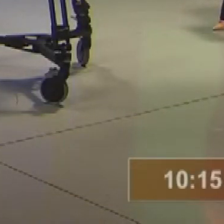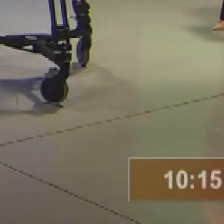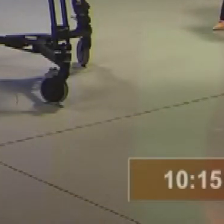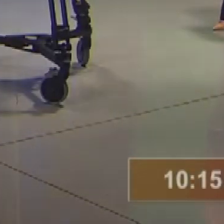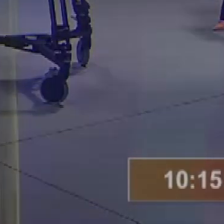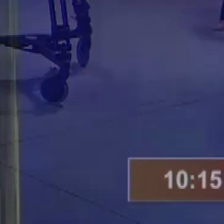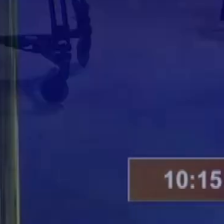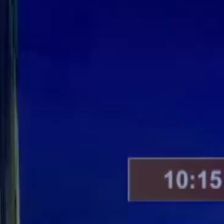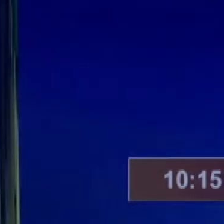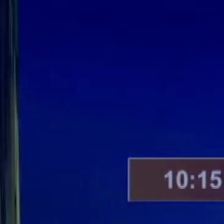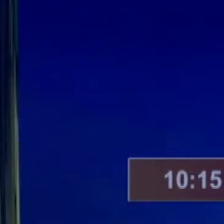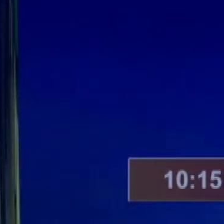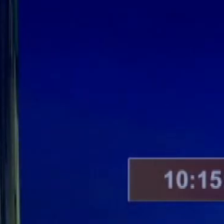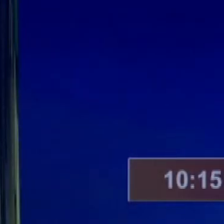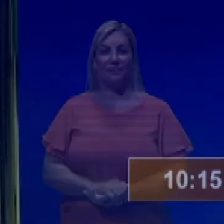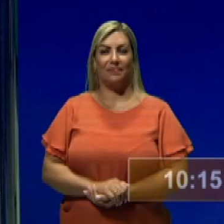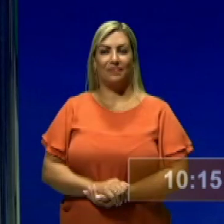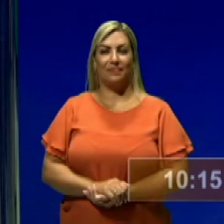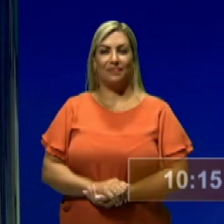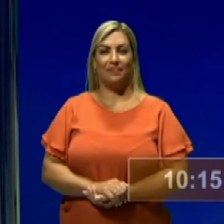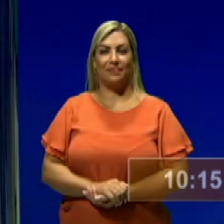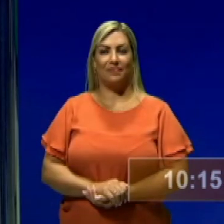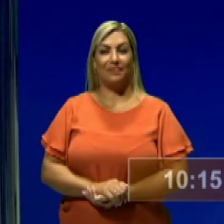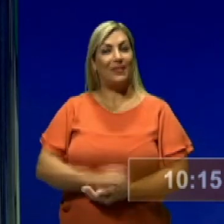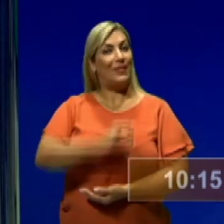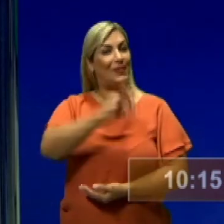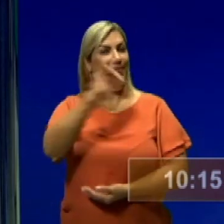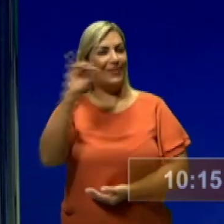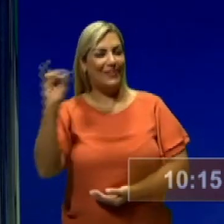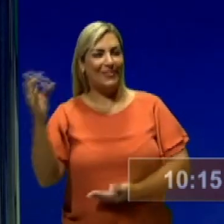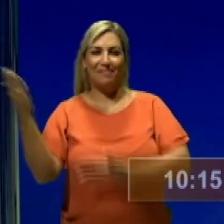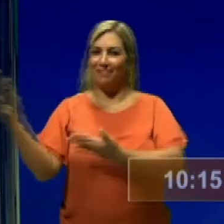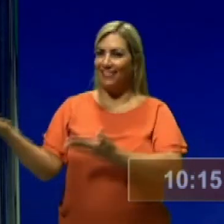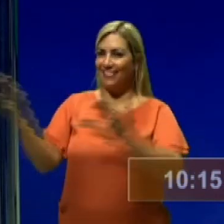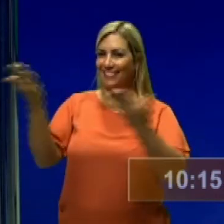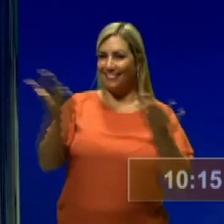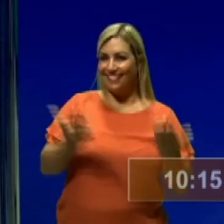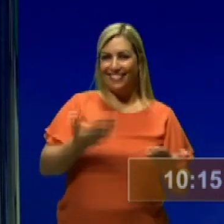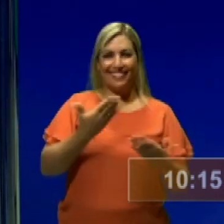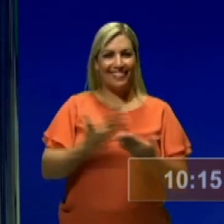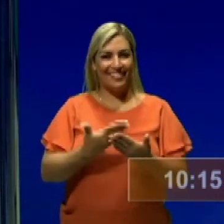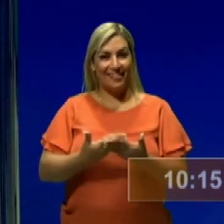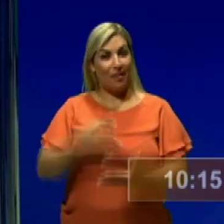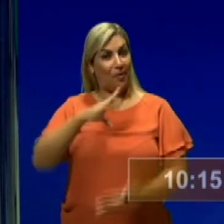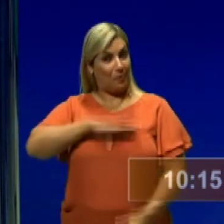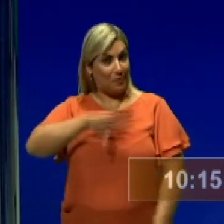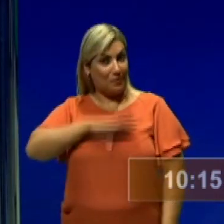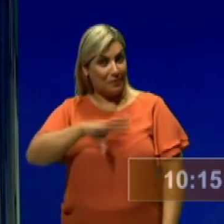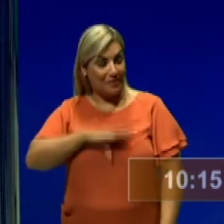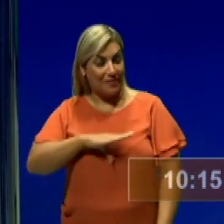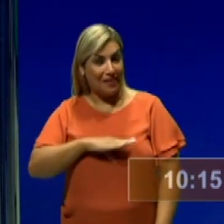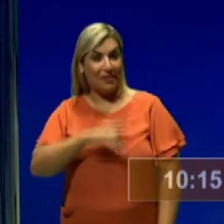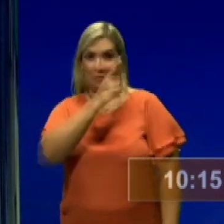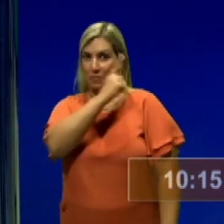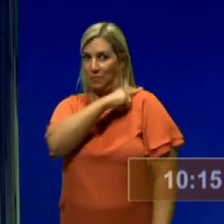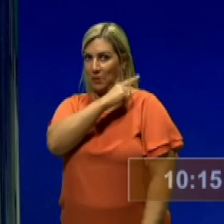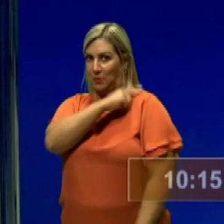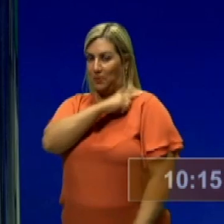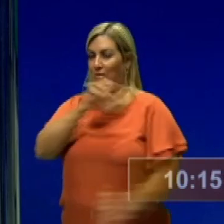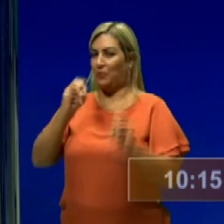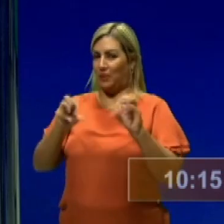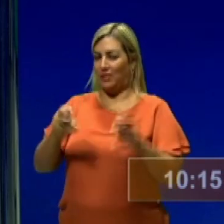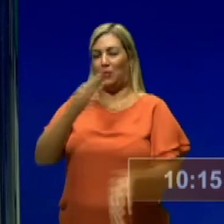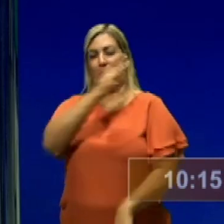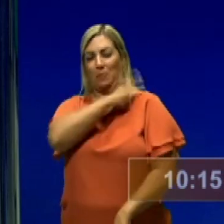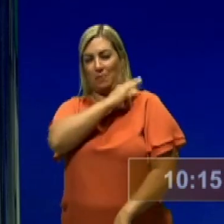aí o olá sejam bem-vindos a nossa aula de língua portuguesa para a 1ª série